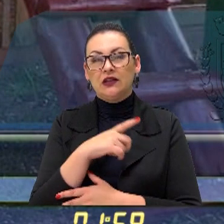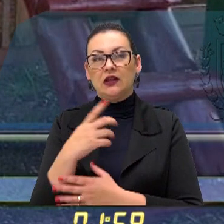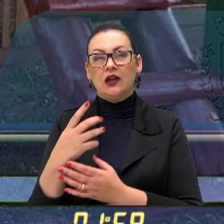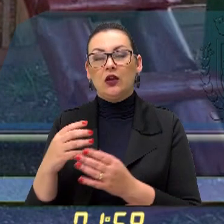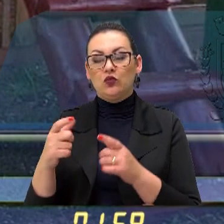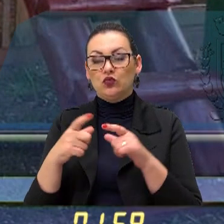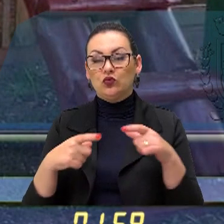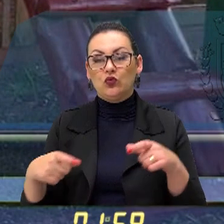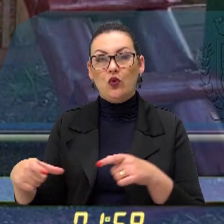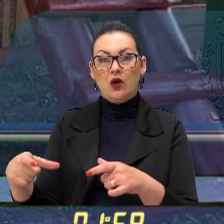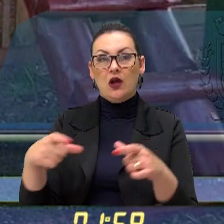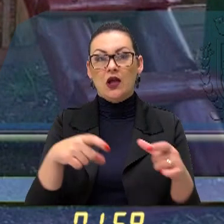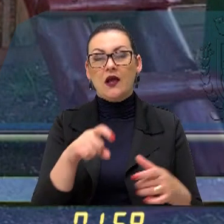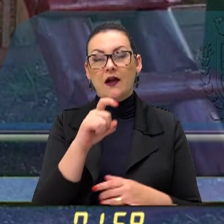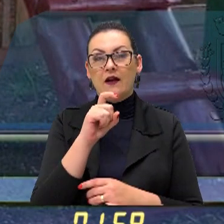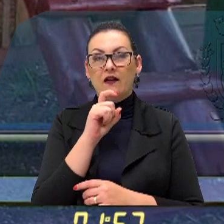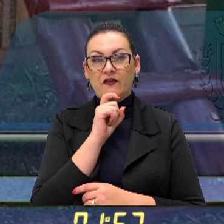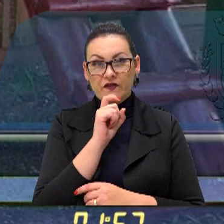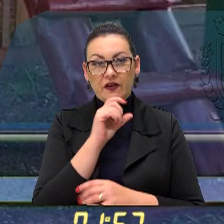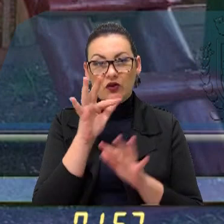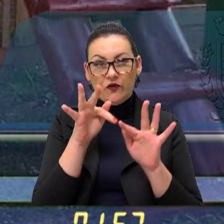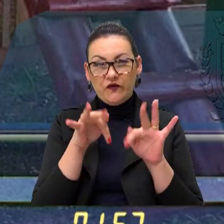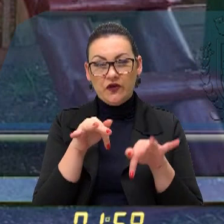Tem uma área verde no final dessa rua,